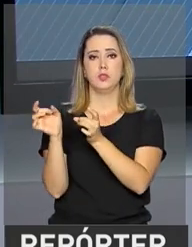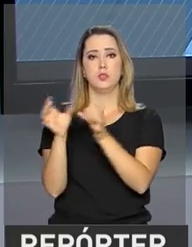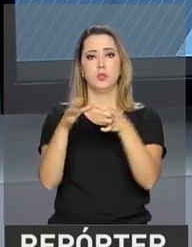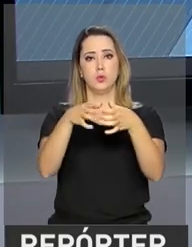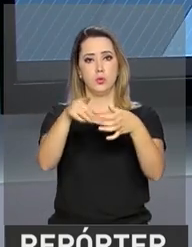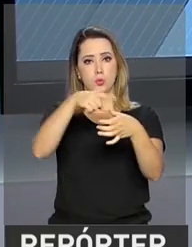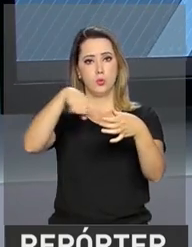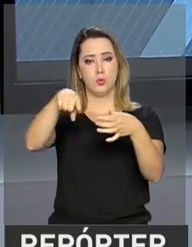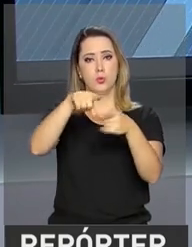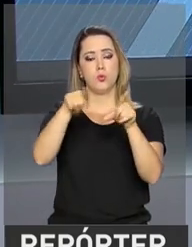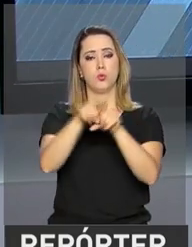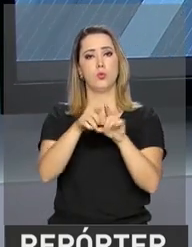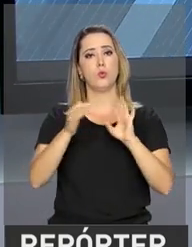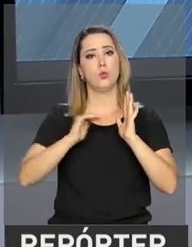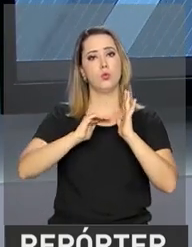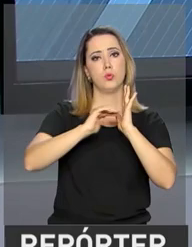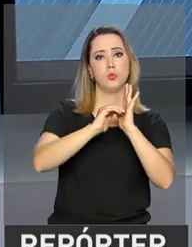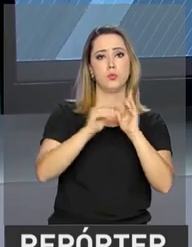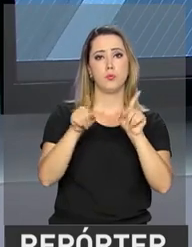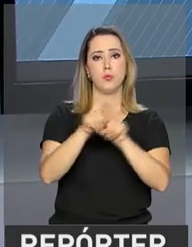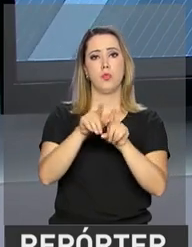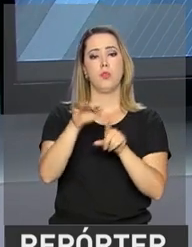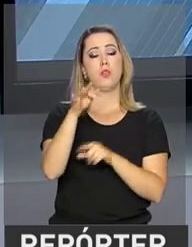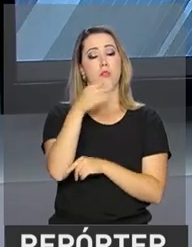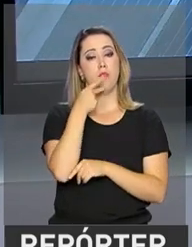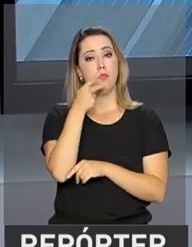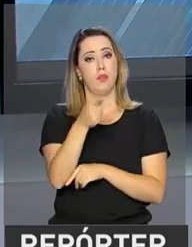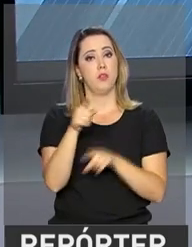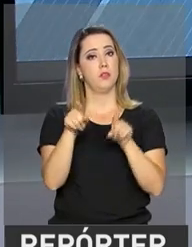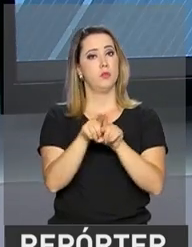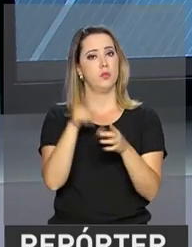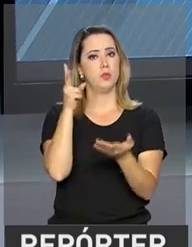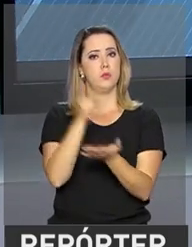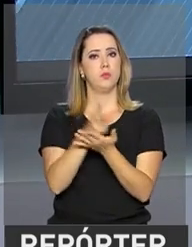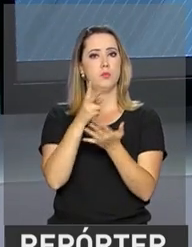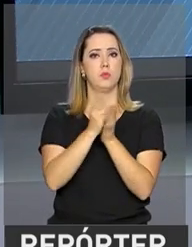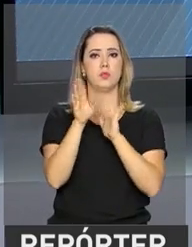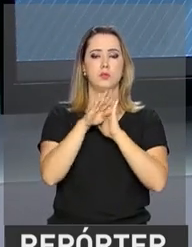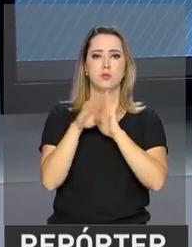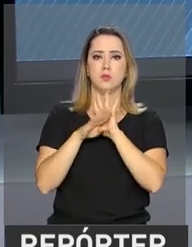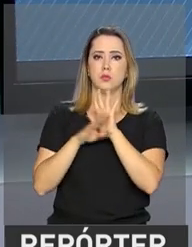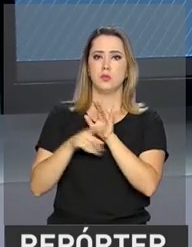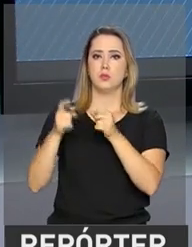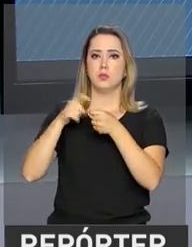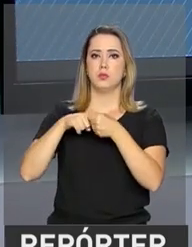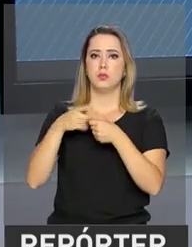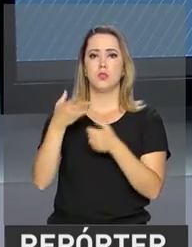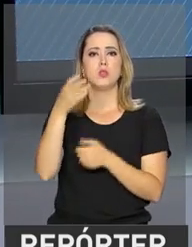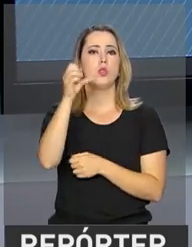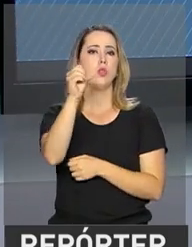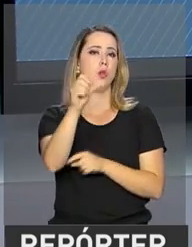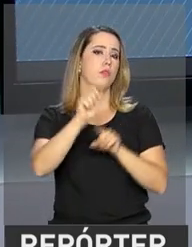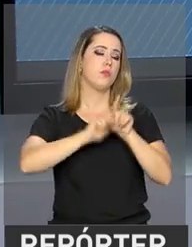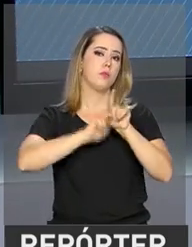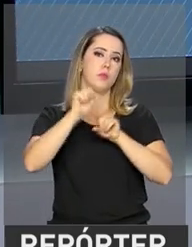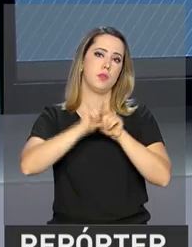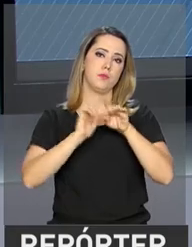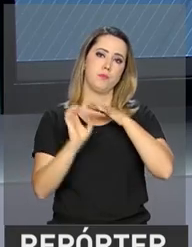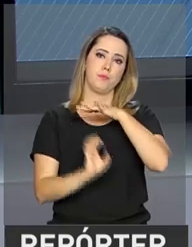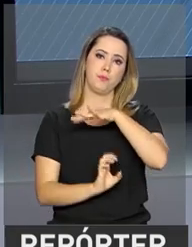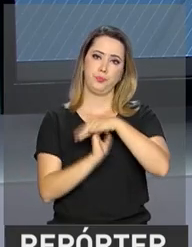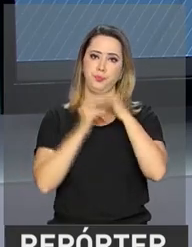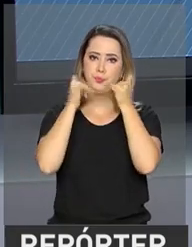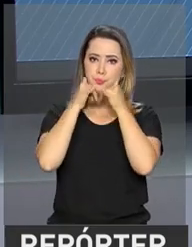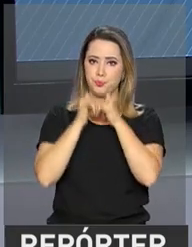econômicos do senado federal fernando coelho filho disse que mesmo com o plano de recuperação implantado há nove meses a eletrobrás